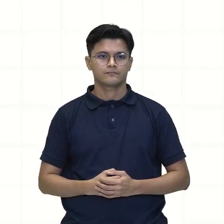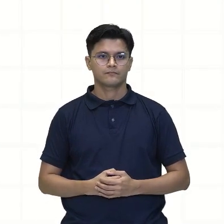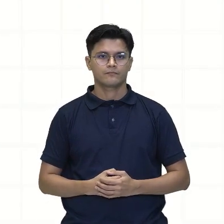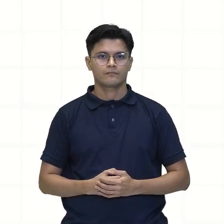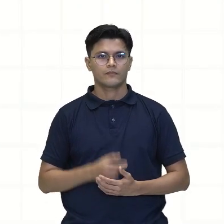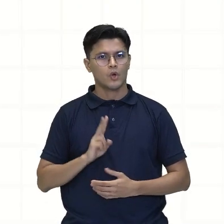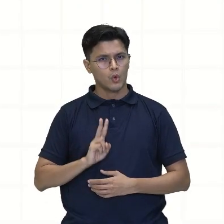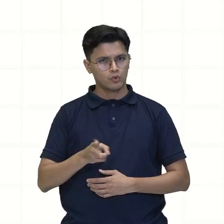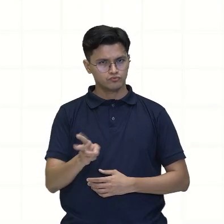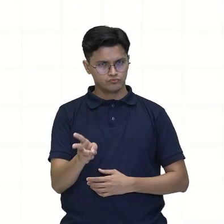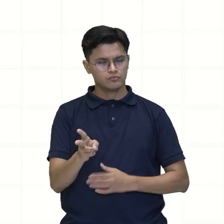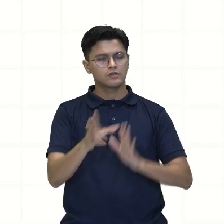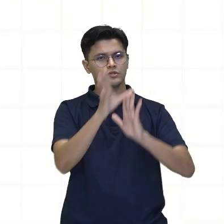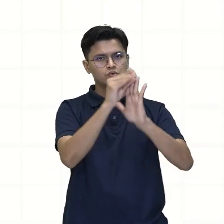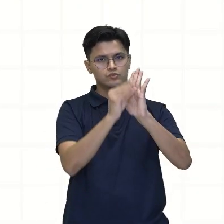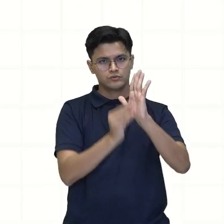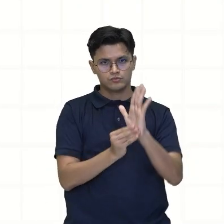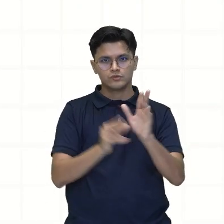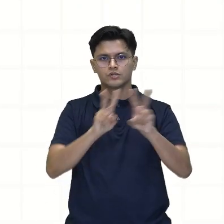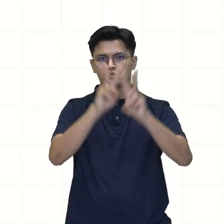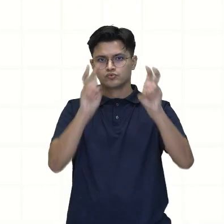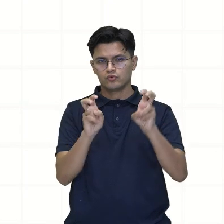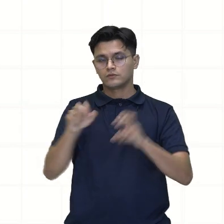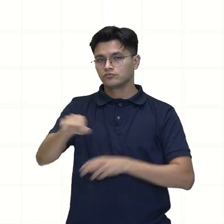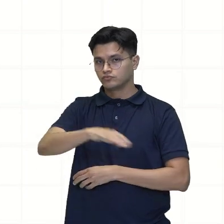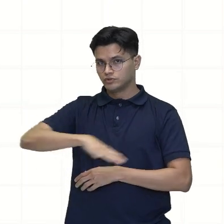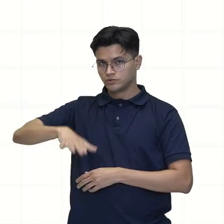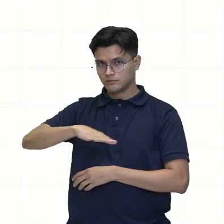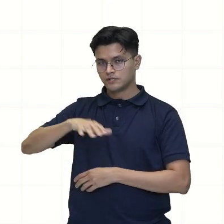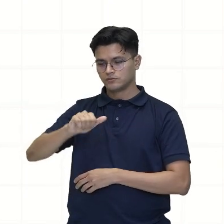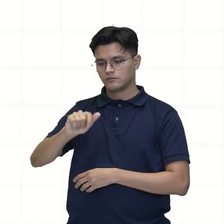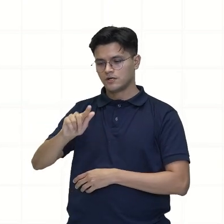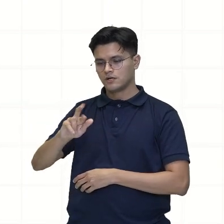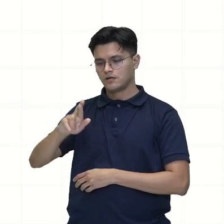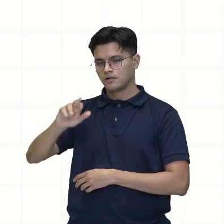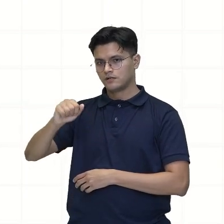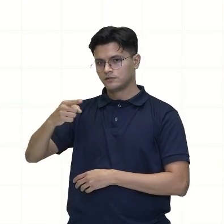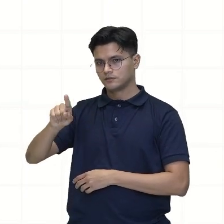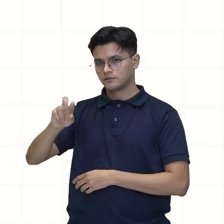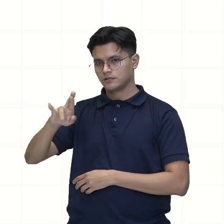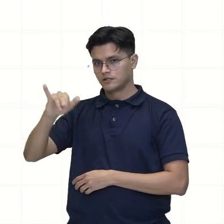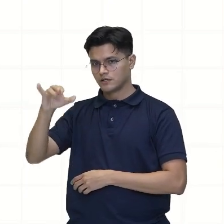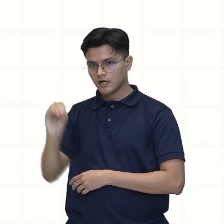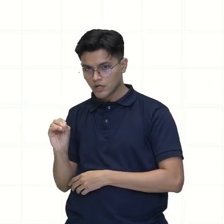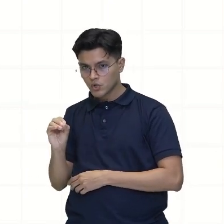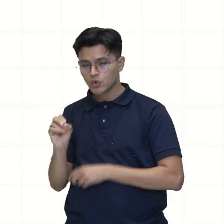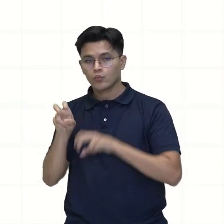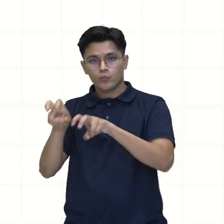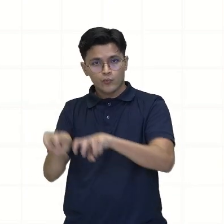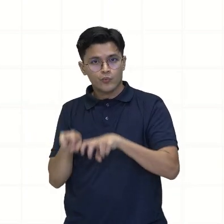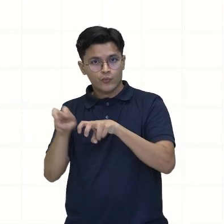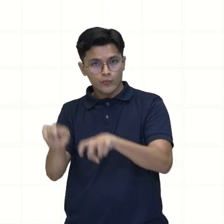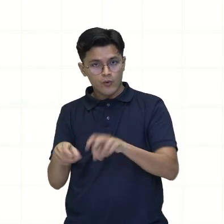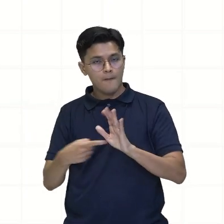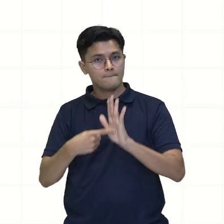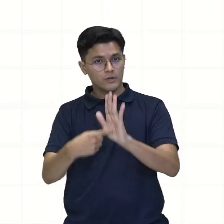a temática do espaço agrário, nós mostramos para vocês um outro mapa